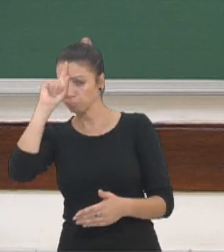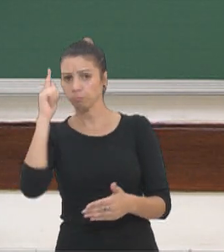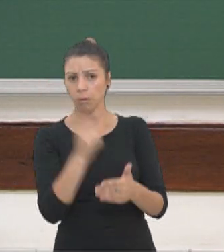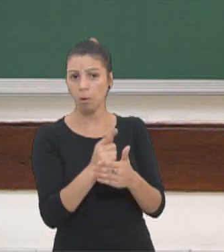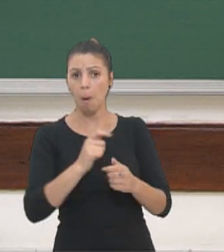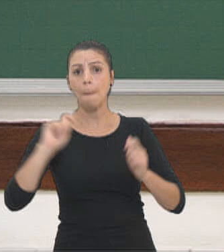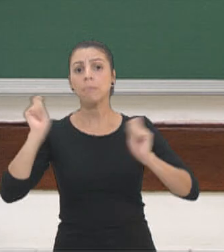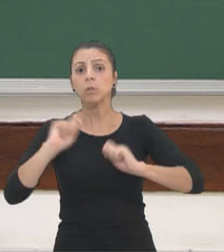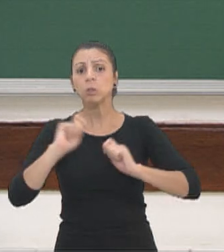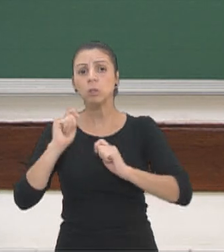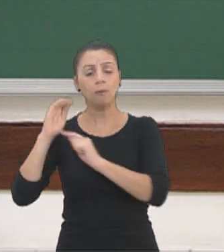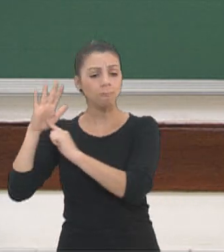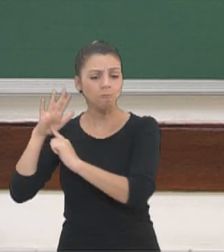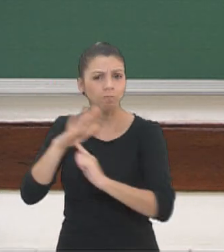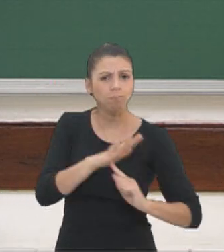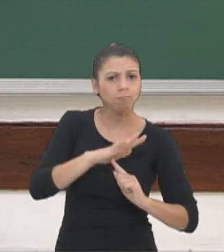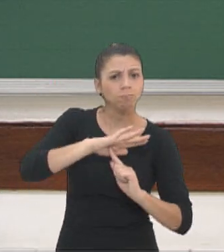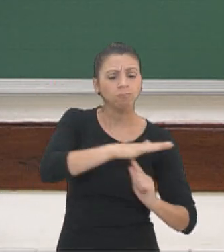reprimir